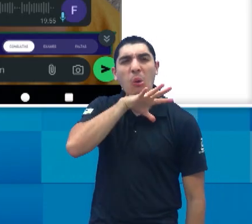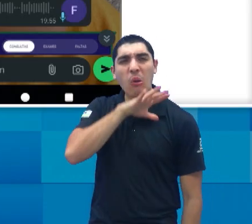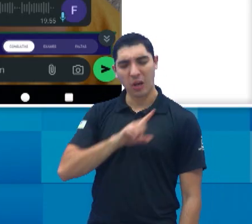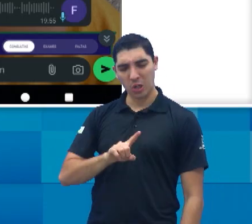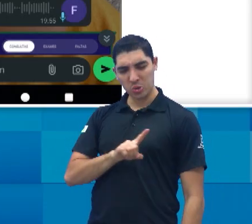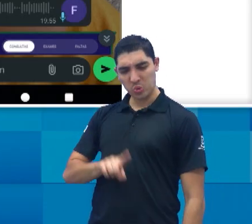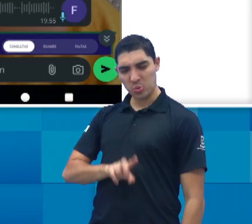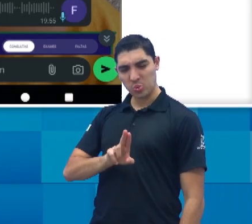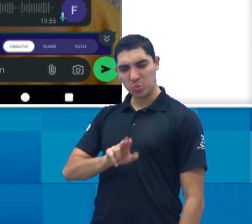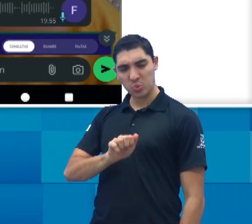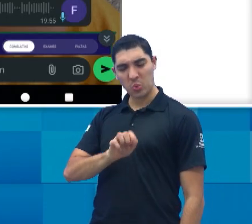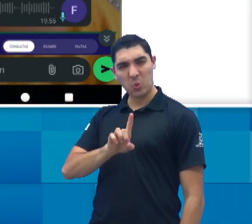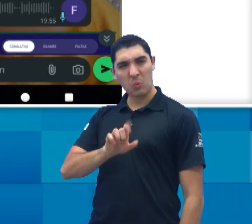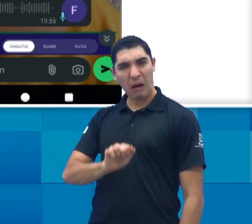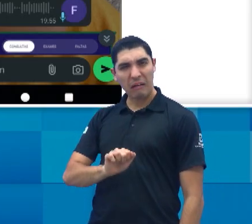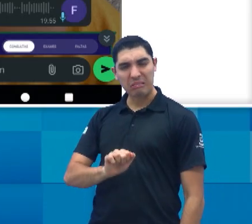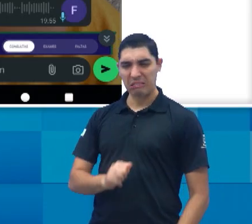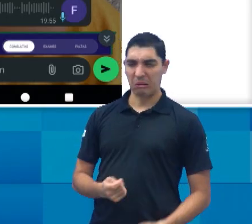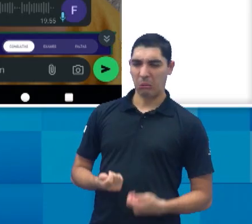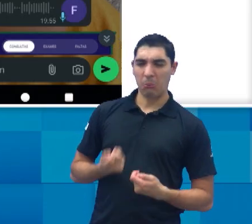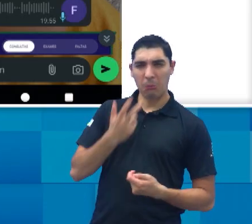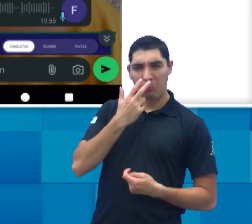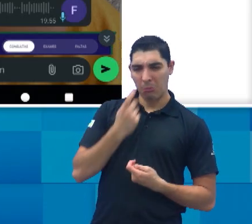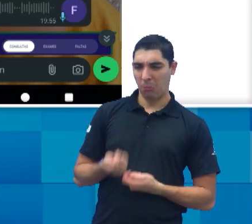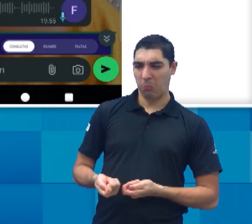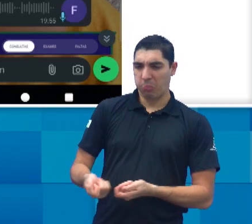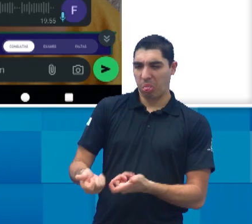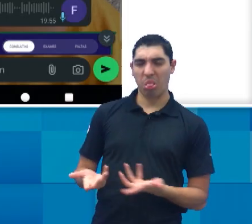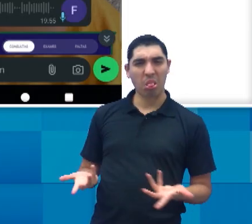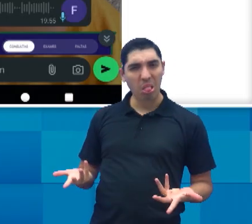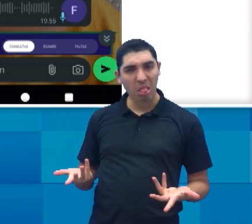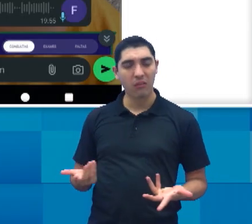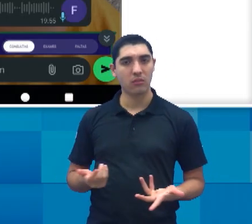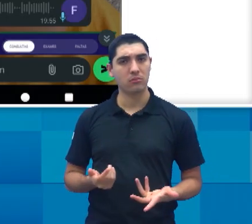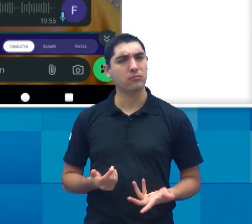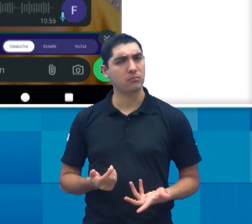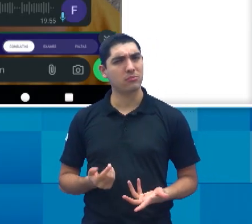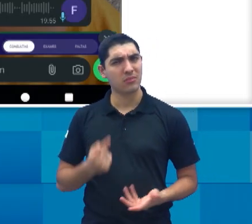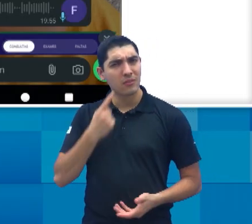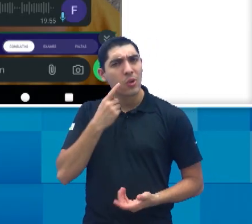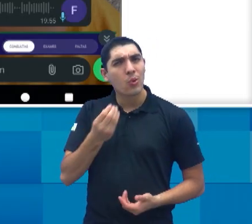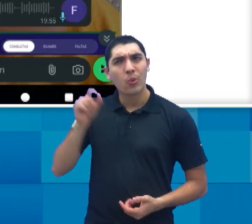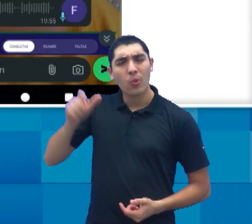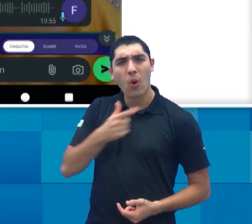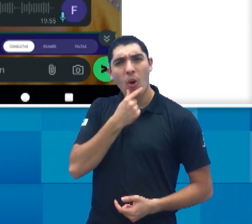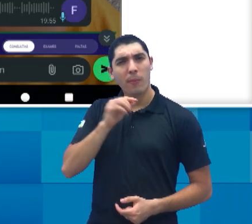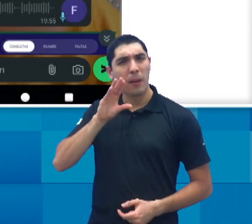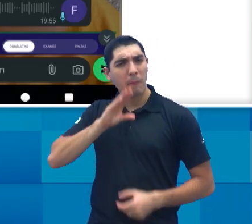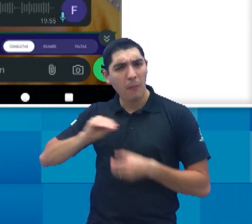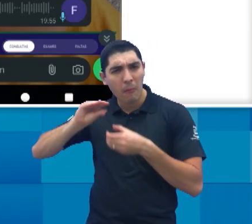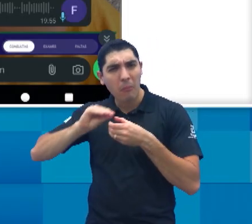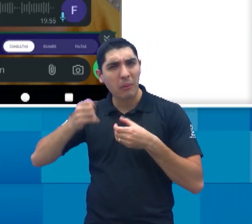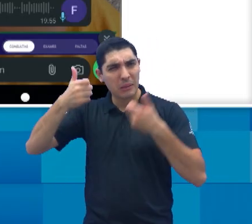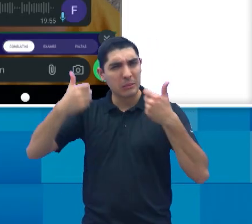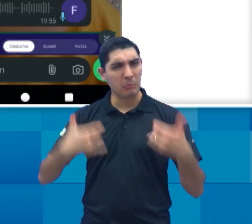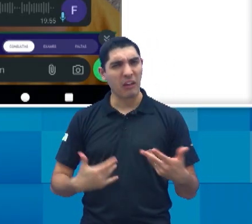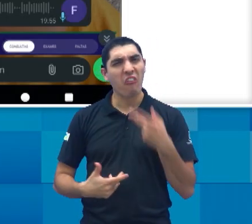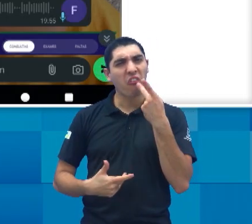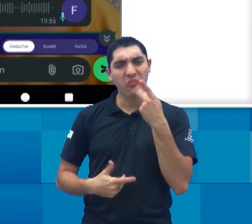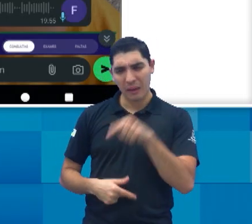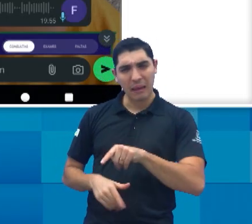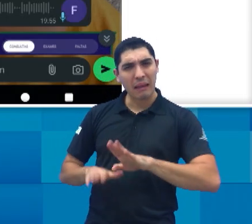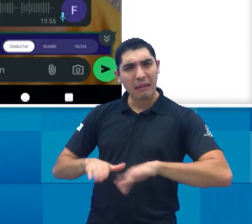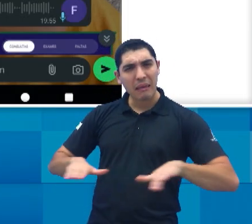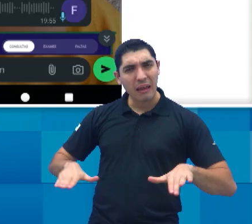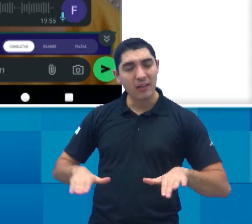serviço público da cidade de São José dos Campos sobre a hemodiálise, nefropediatria. Está zoada. Bota o